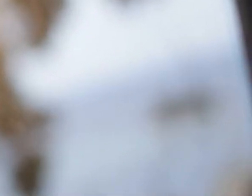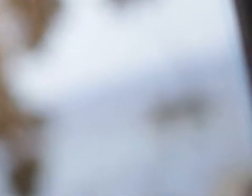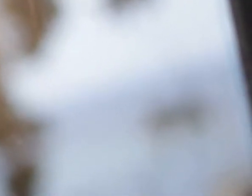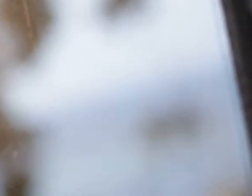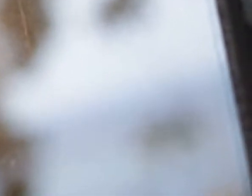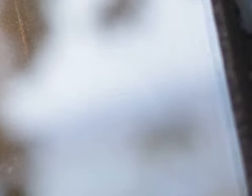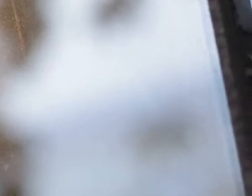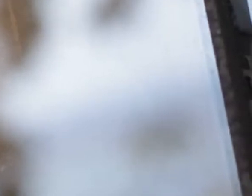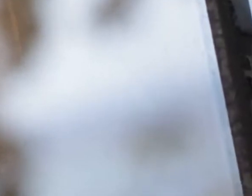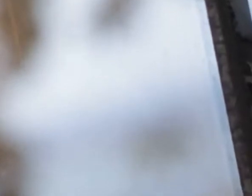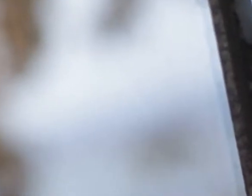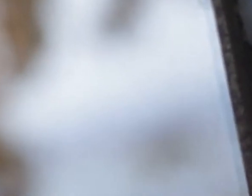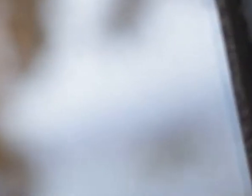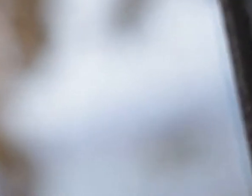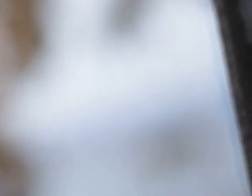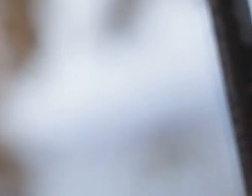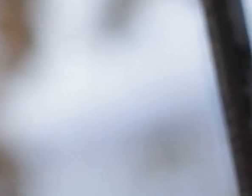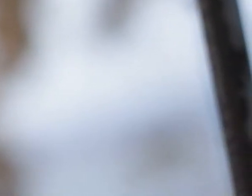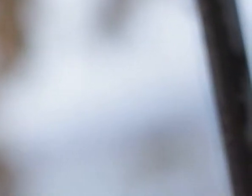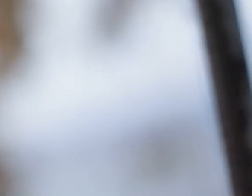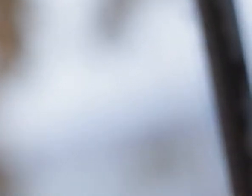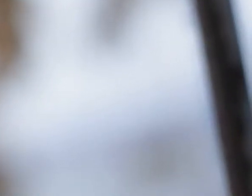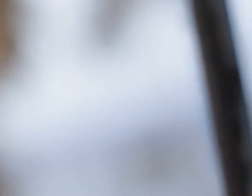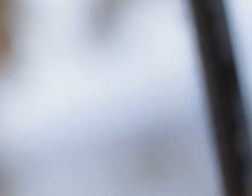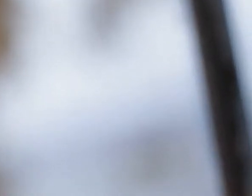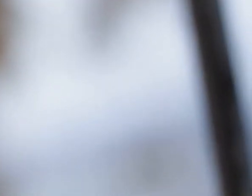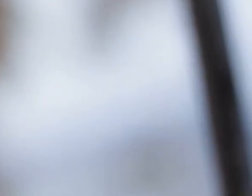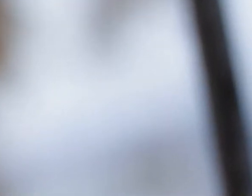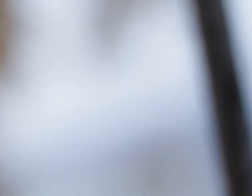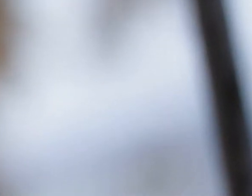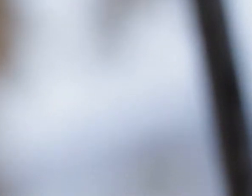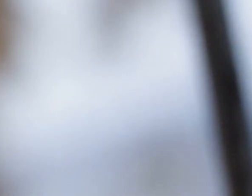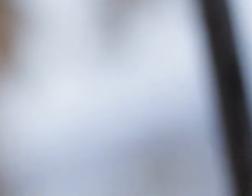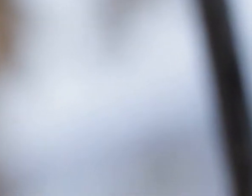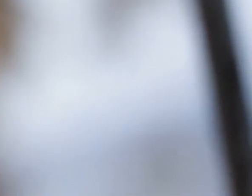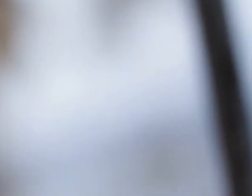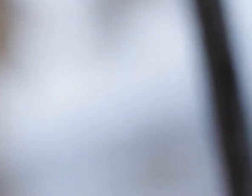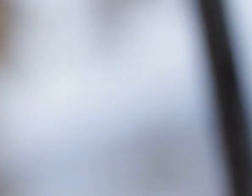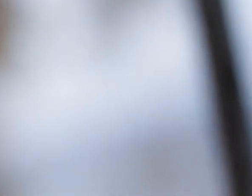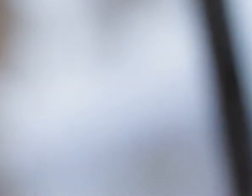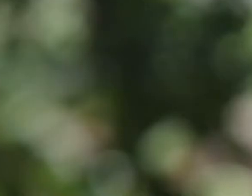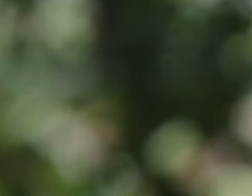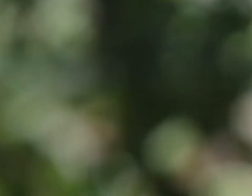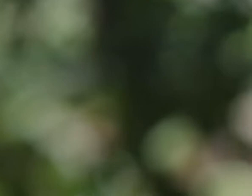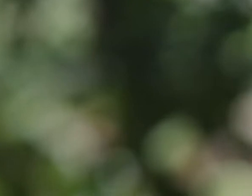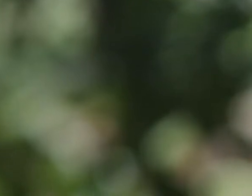Ocolo, Eperinlodé, oh, Kearo.